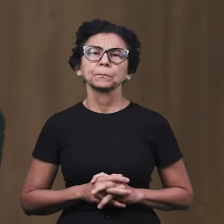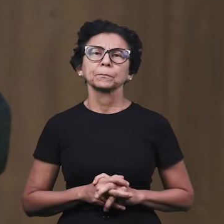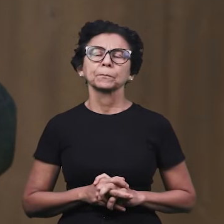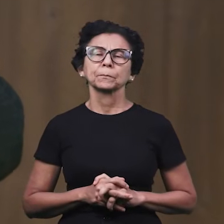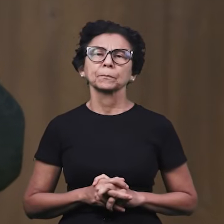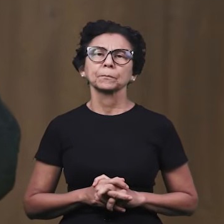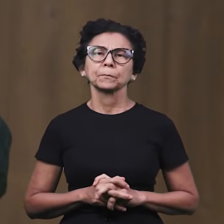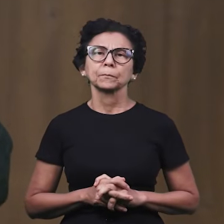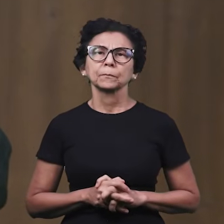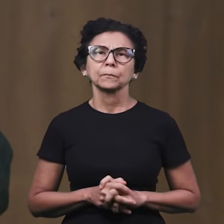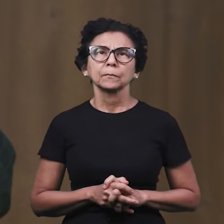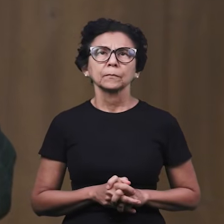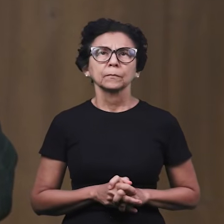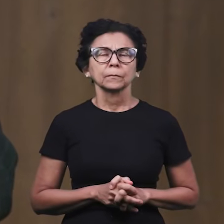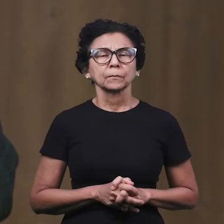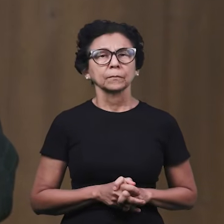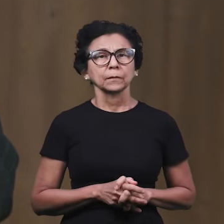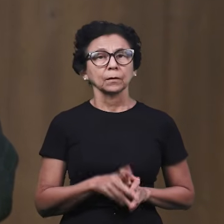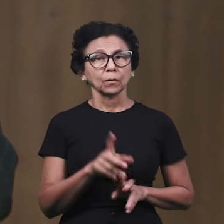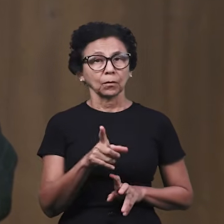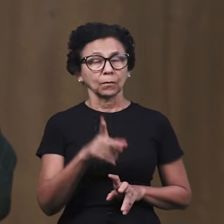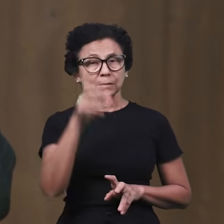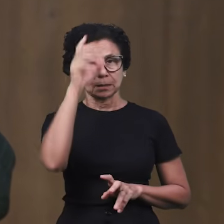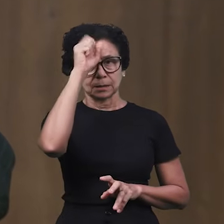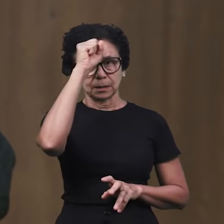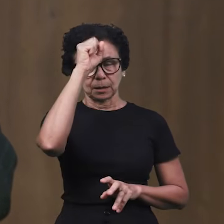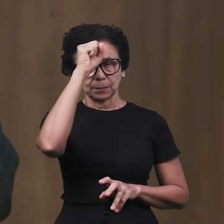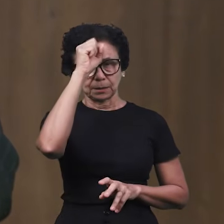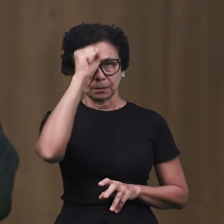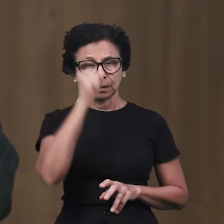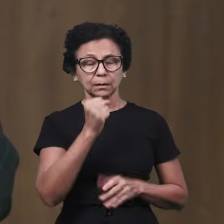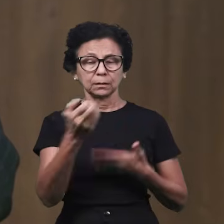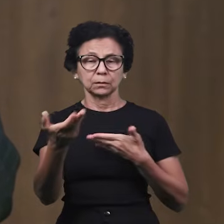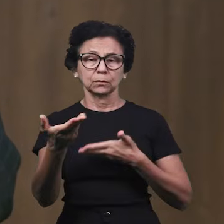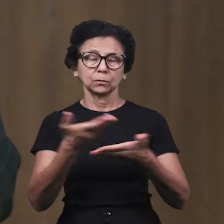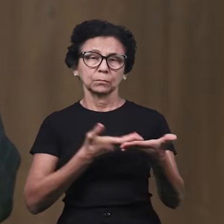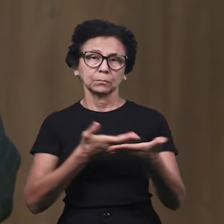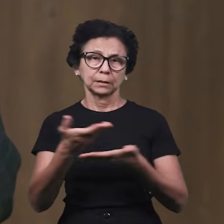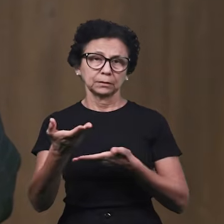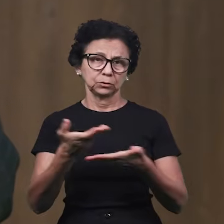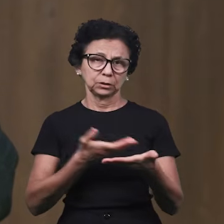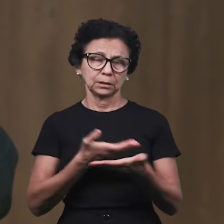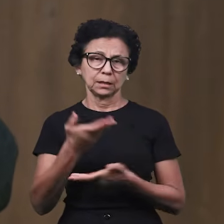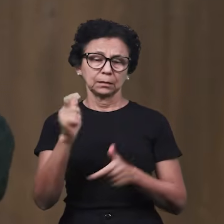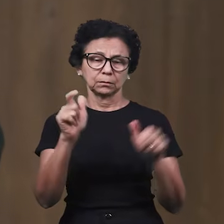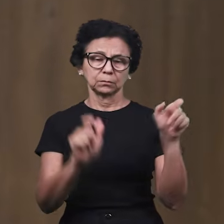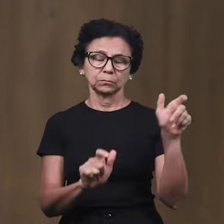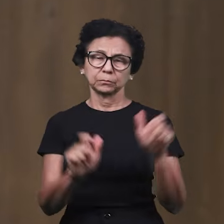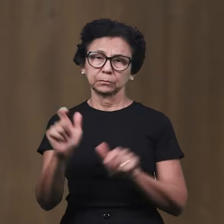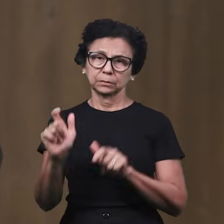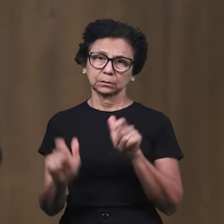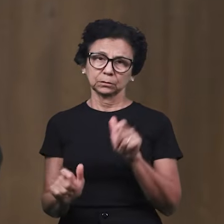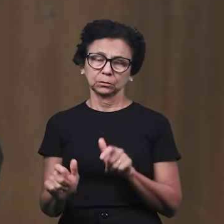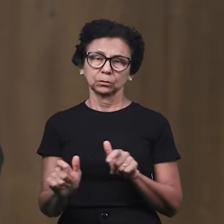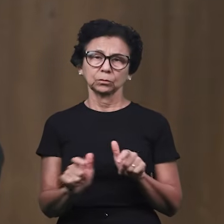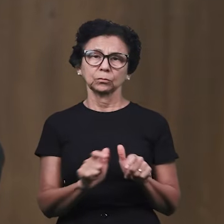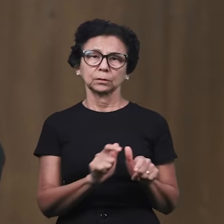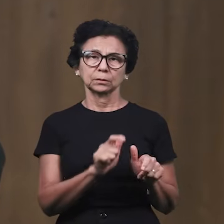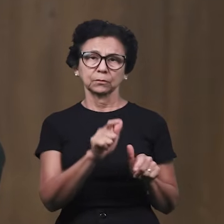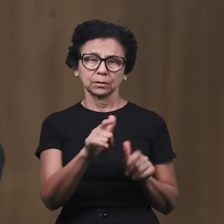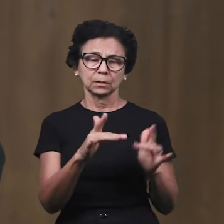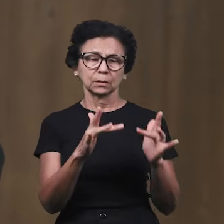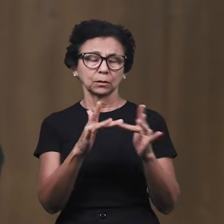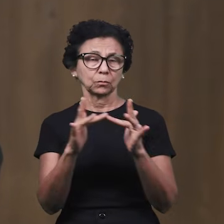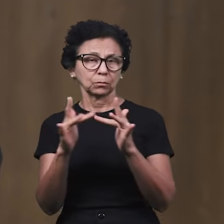aprenda, mas não guarde só para você, que você possa divulgar isso para as pessoas próximas, com quem